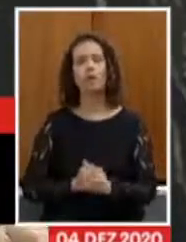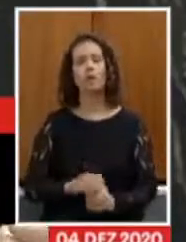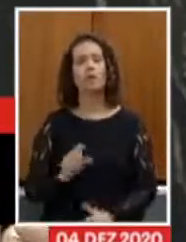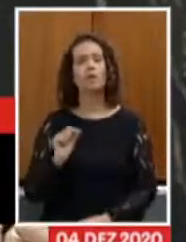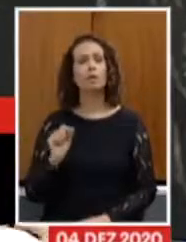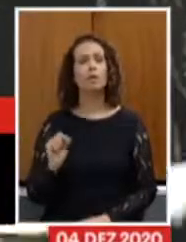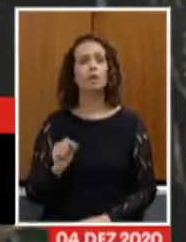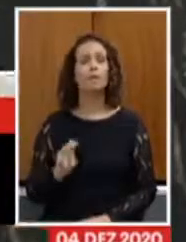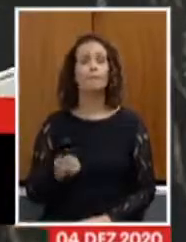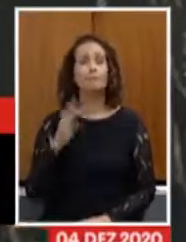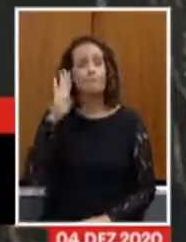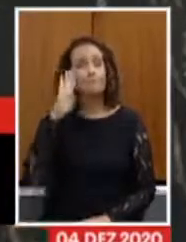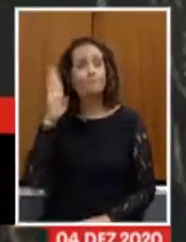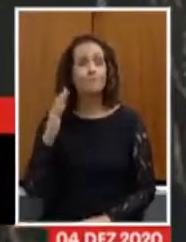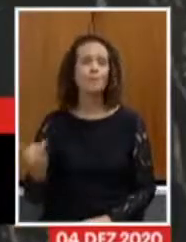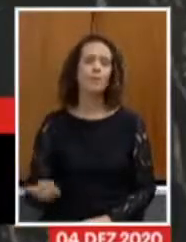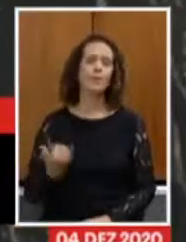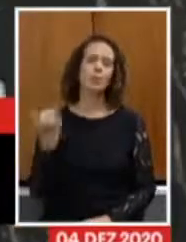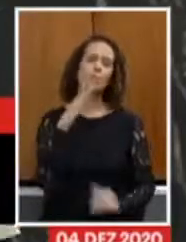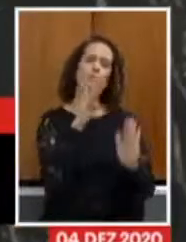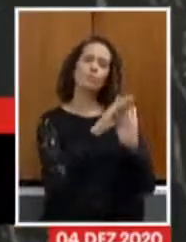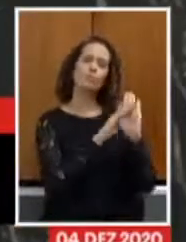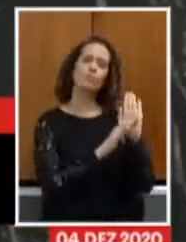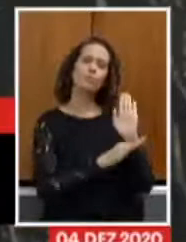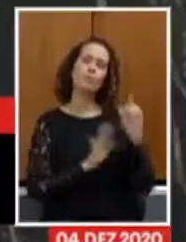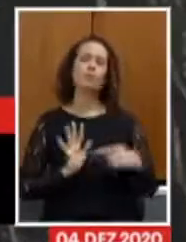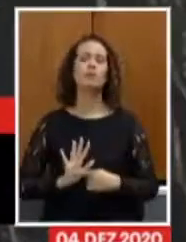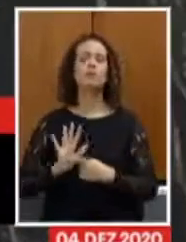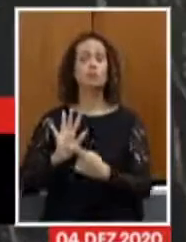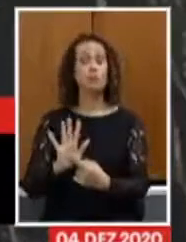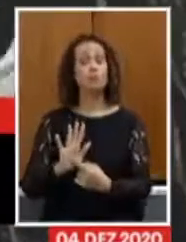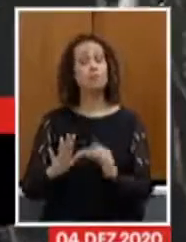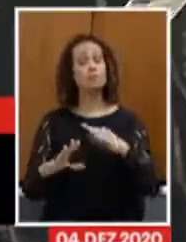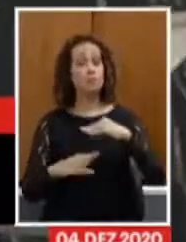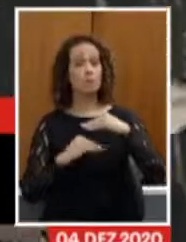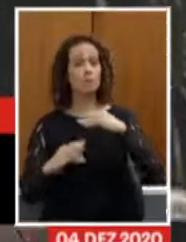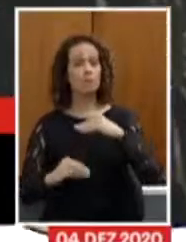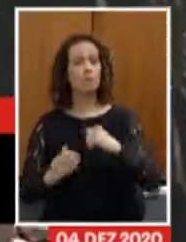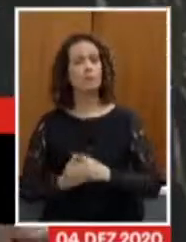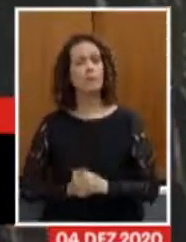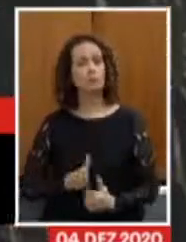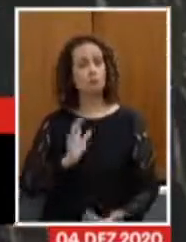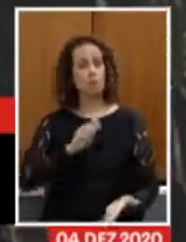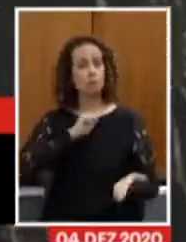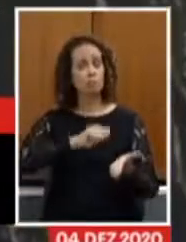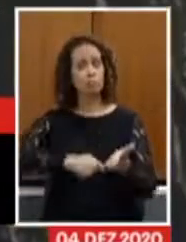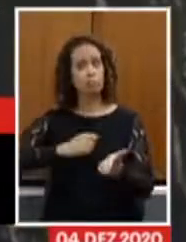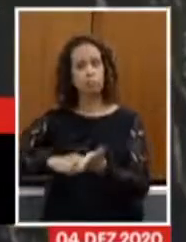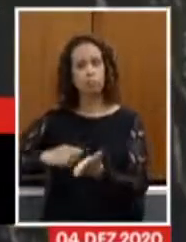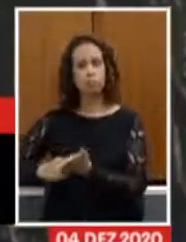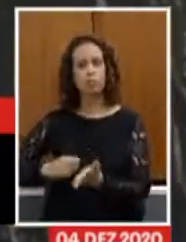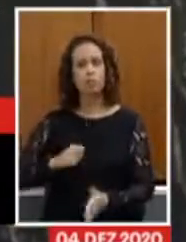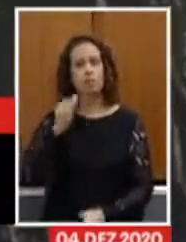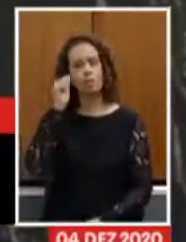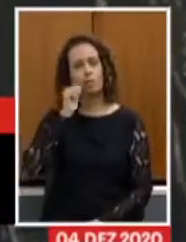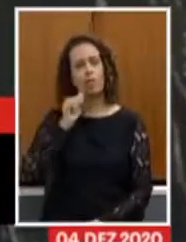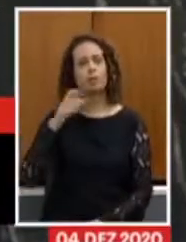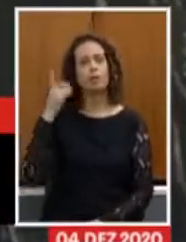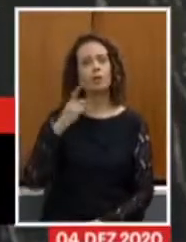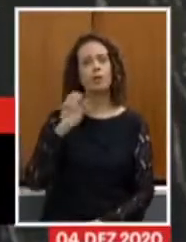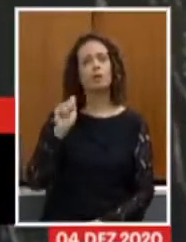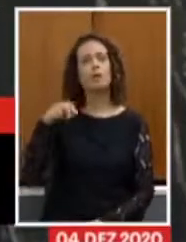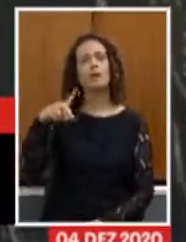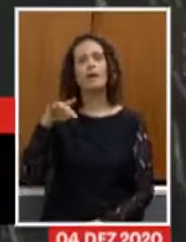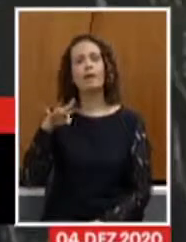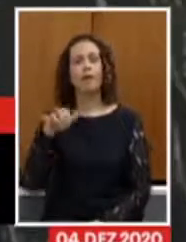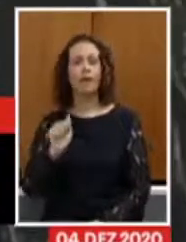fazendo através da apresentação e do destaque dessas emendas. Emendas que foram assinadas pelas deputadas Andréia de